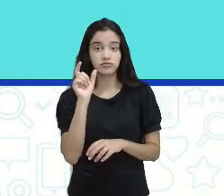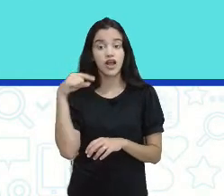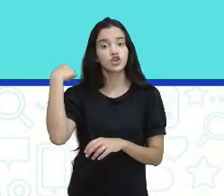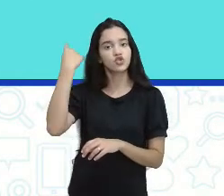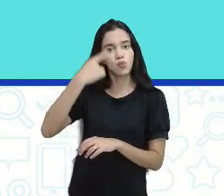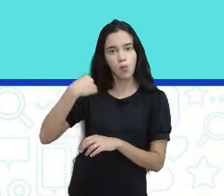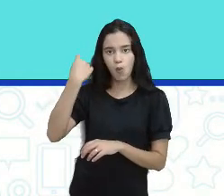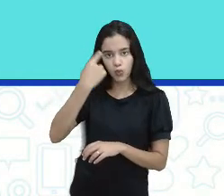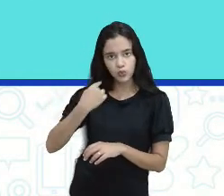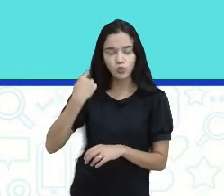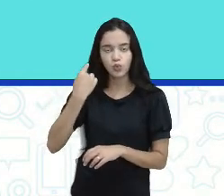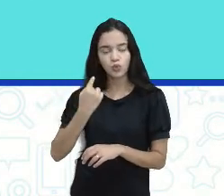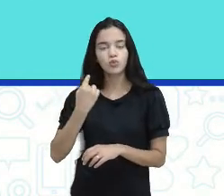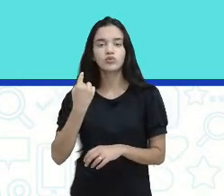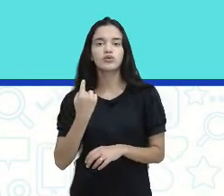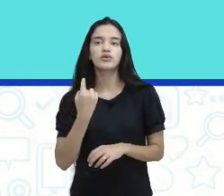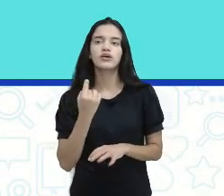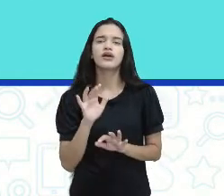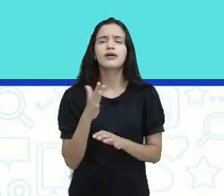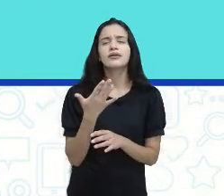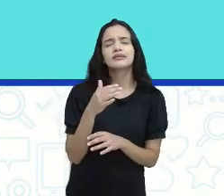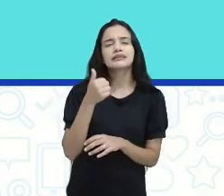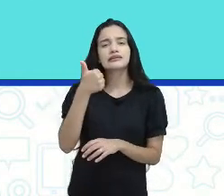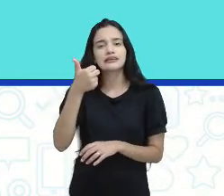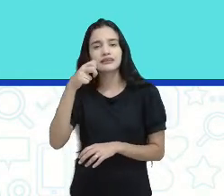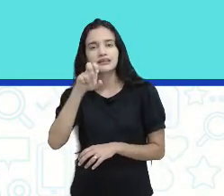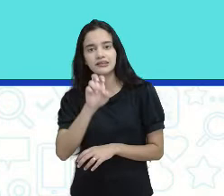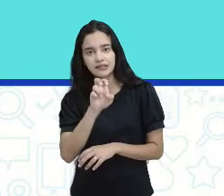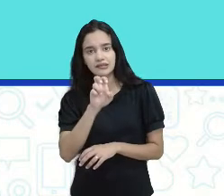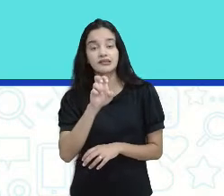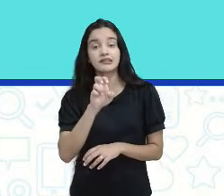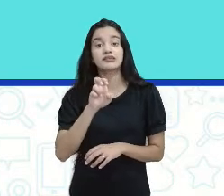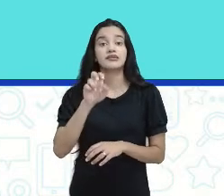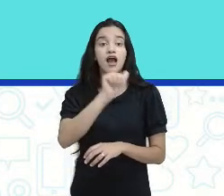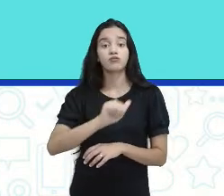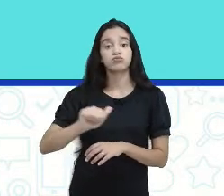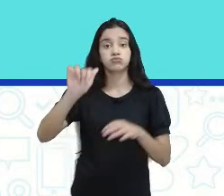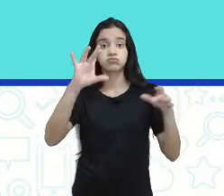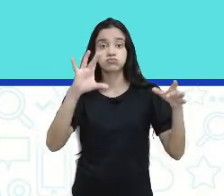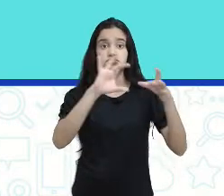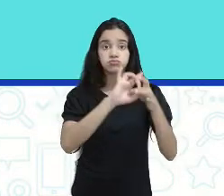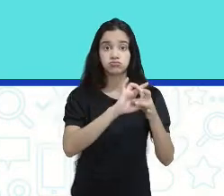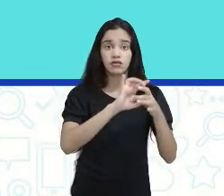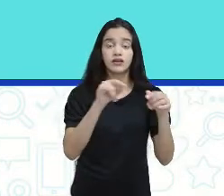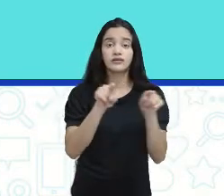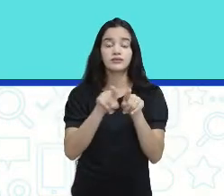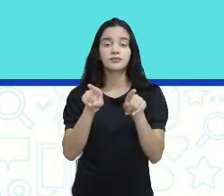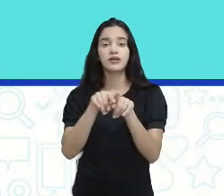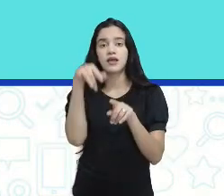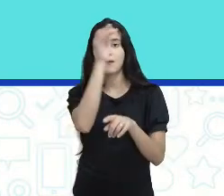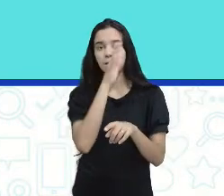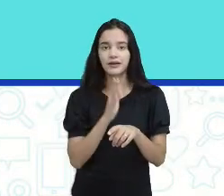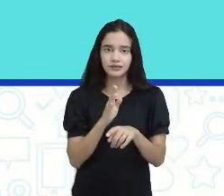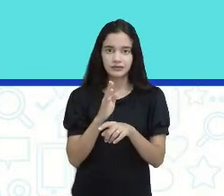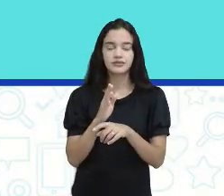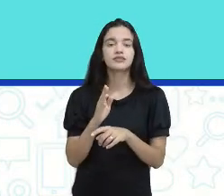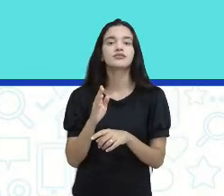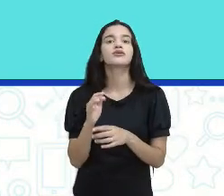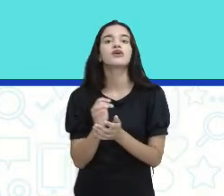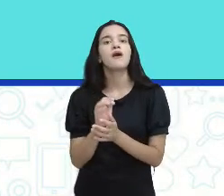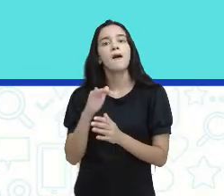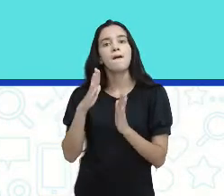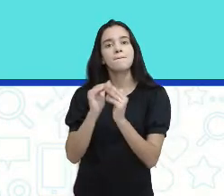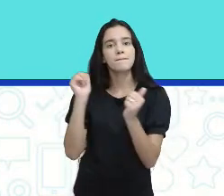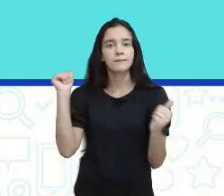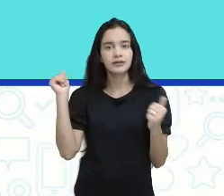que é uma entidade aí que conta com 15 associados, então, nos quais se destacam o Brasil, a Argentina, o